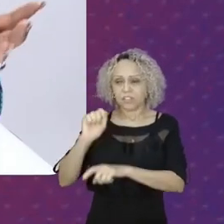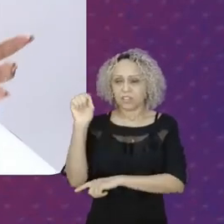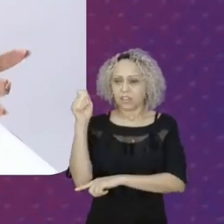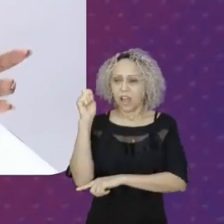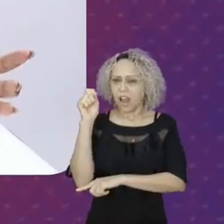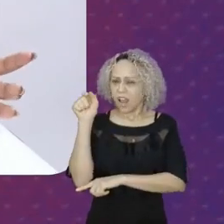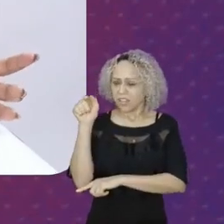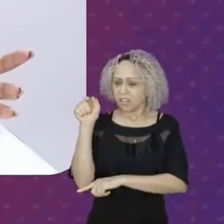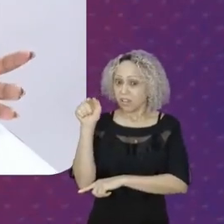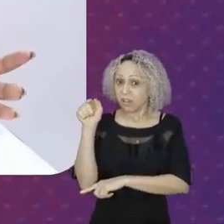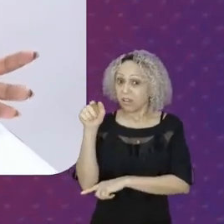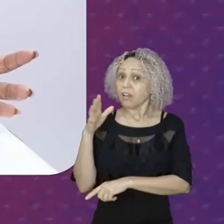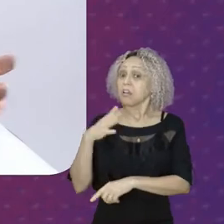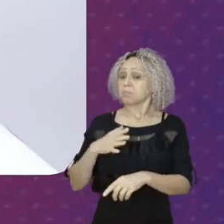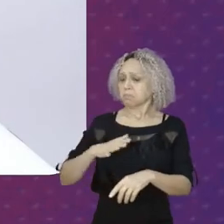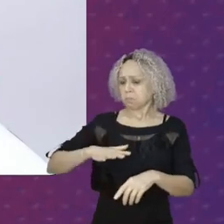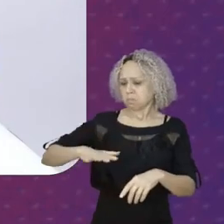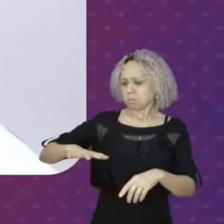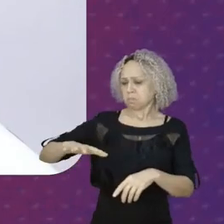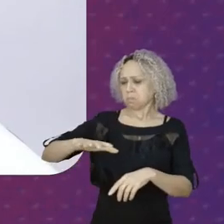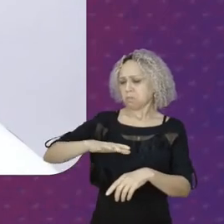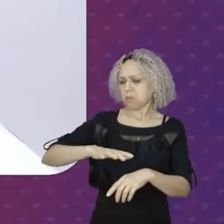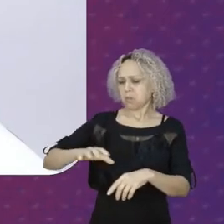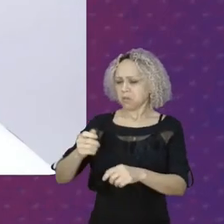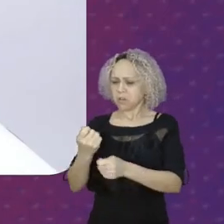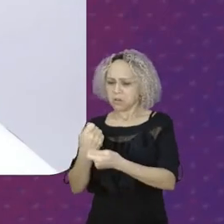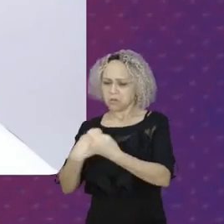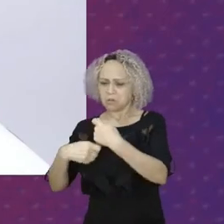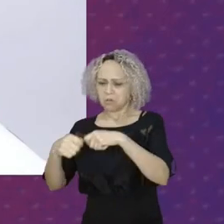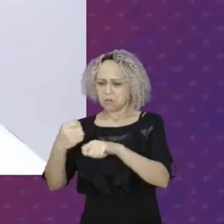economia bastante consolidados, que é o